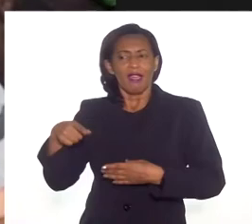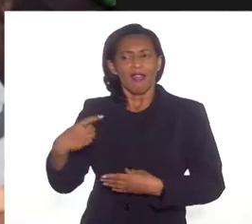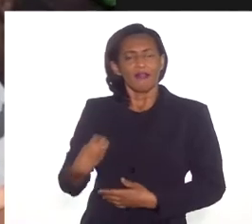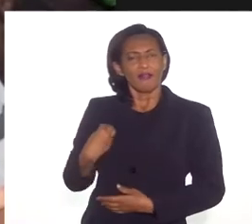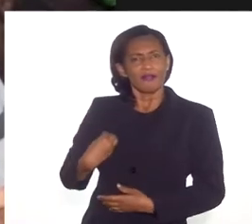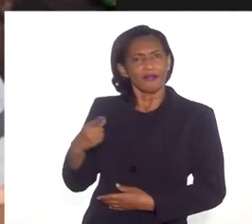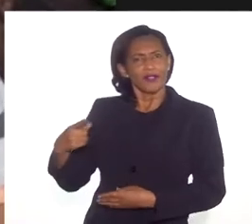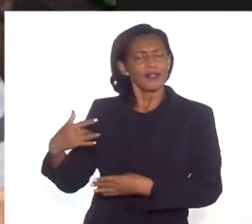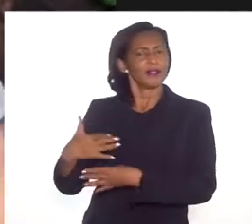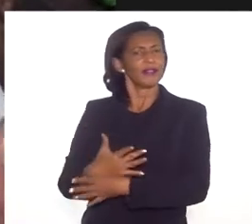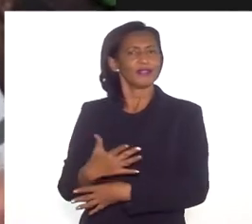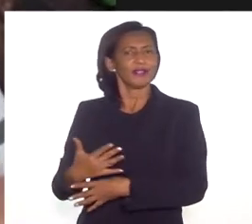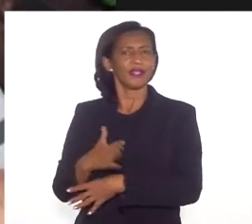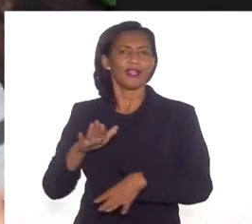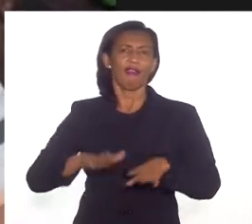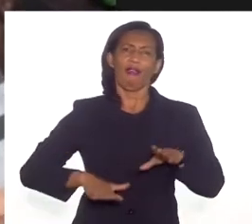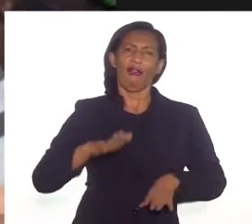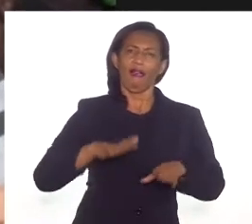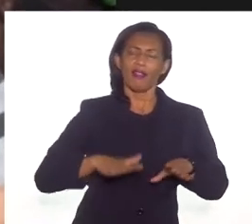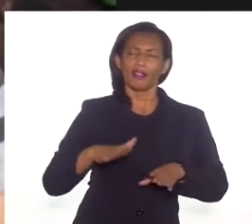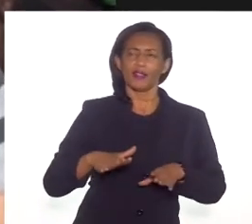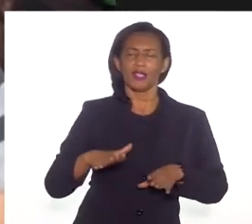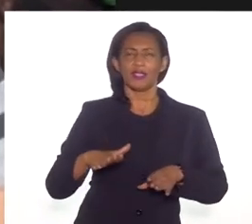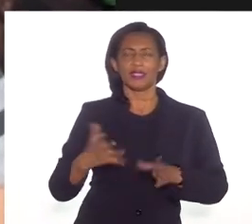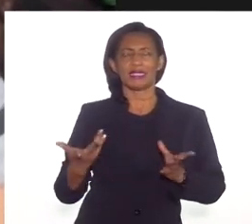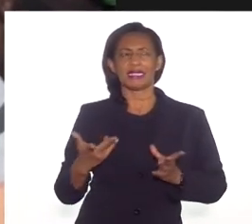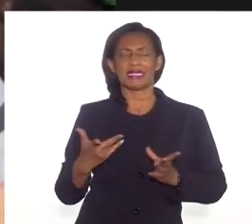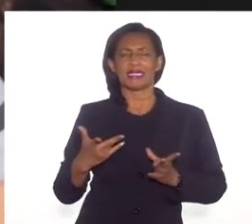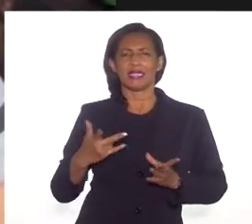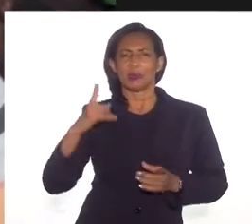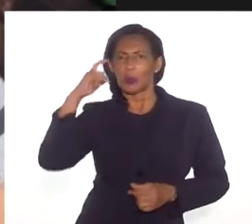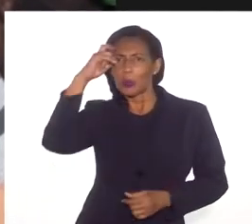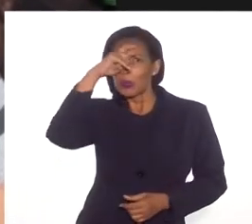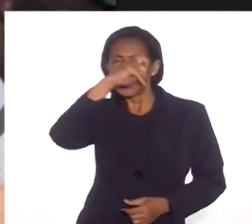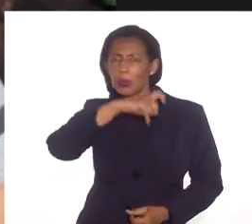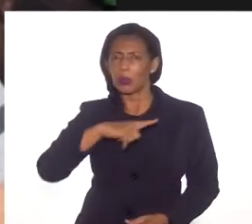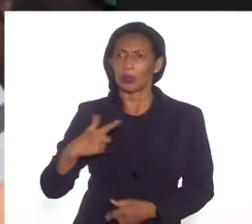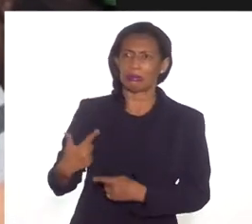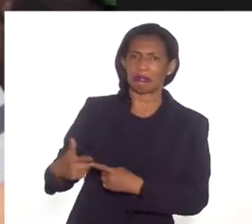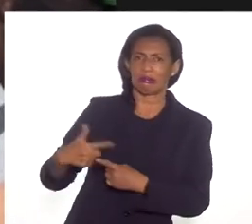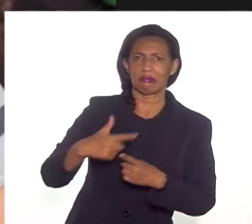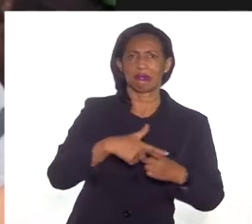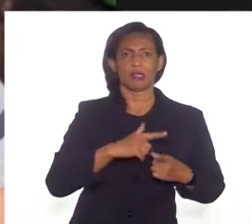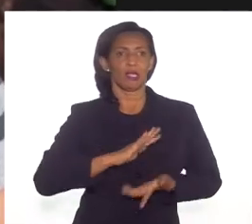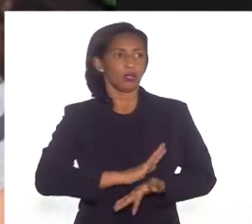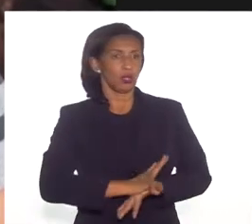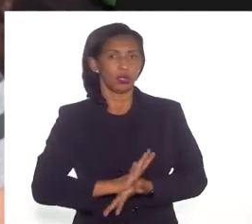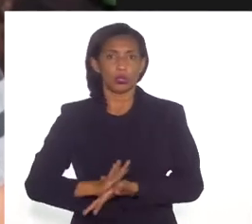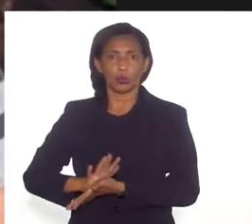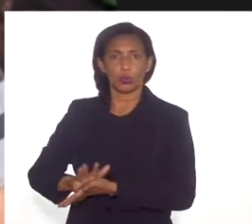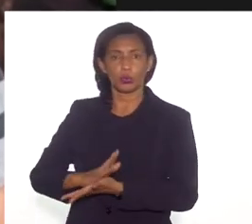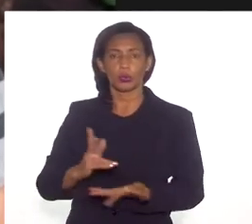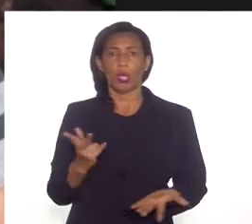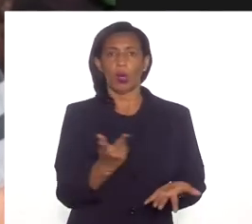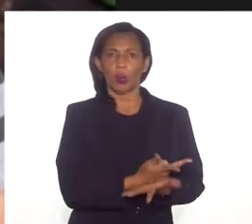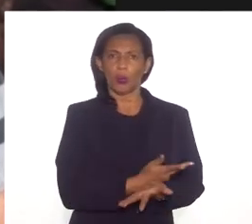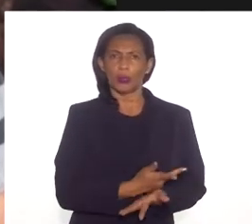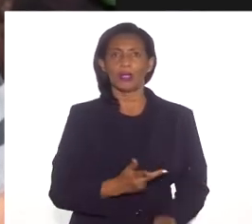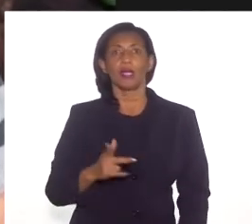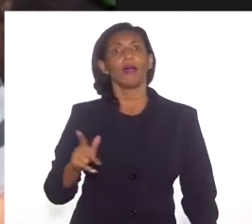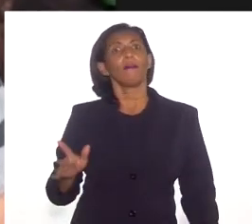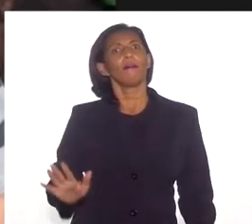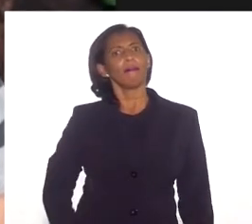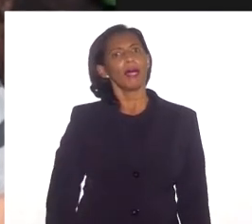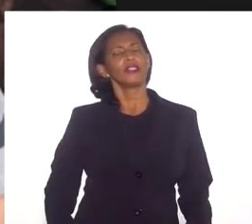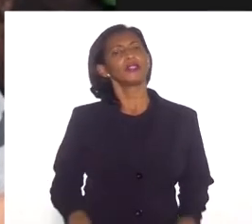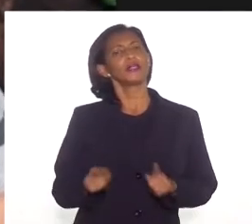na cidade, às vezes de uma forma muito muito cruel, até por conta dos preconceitos todos, mas ao mesmo